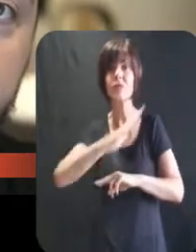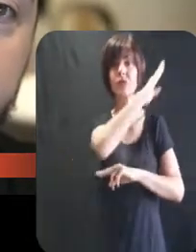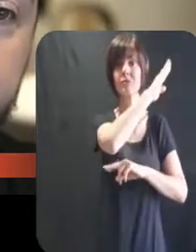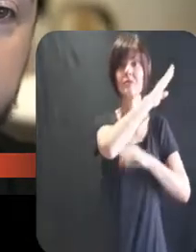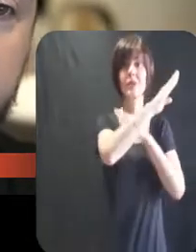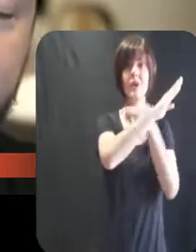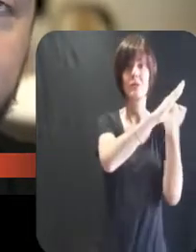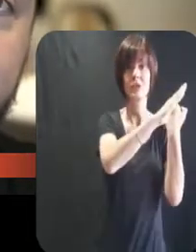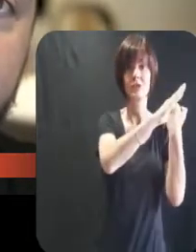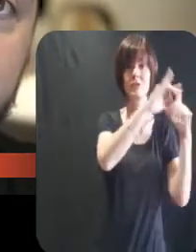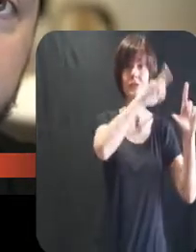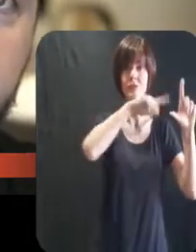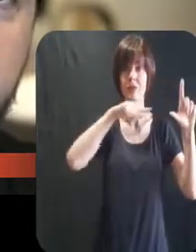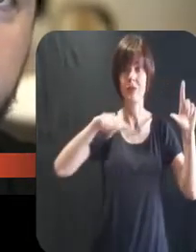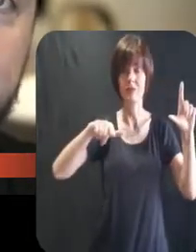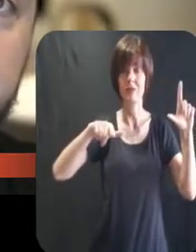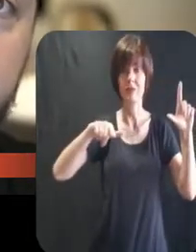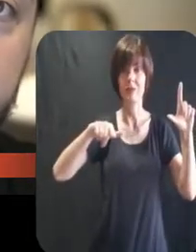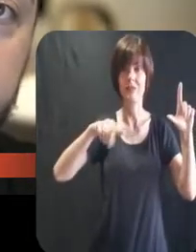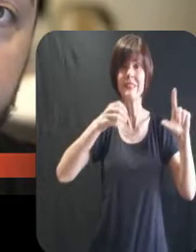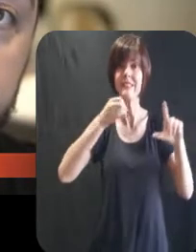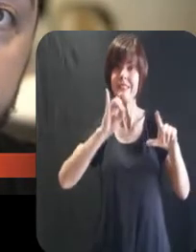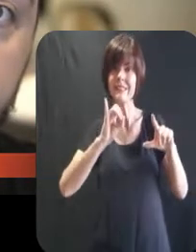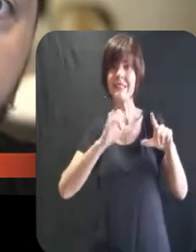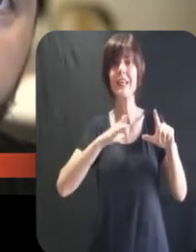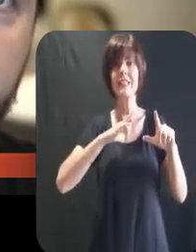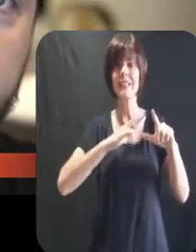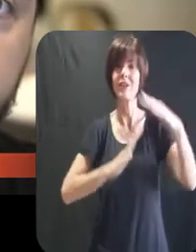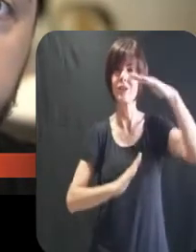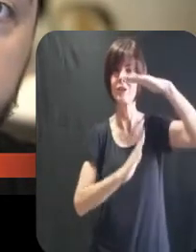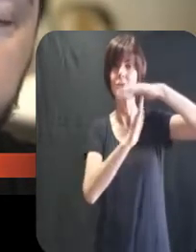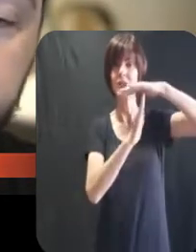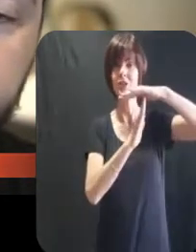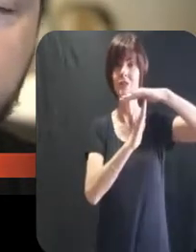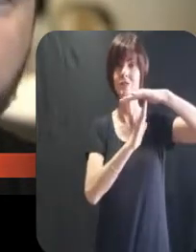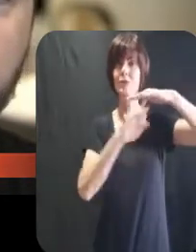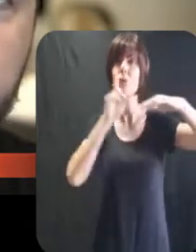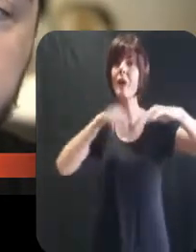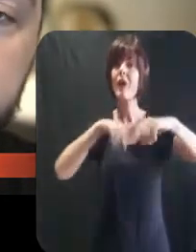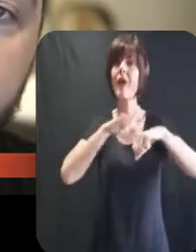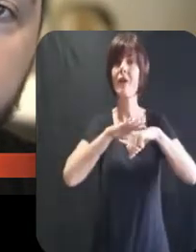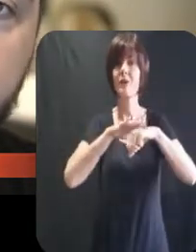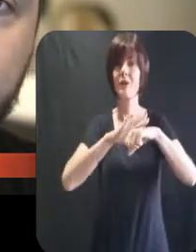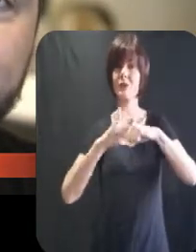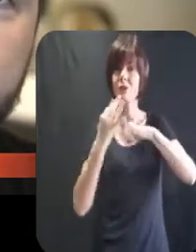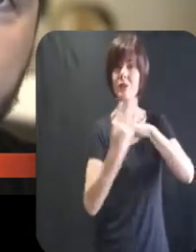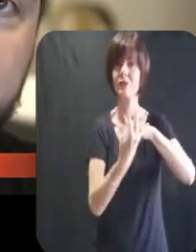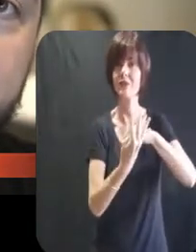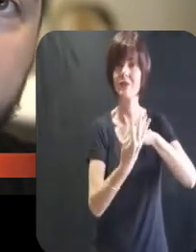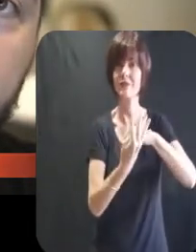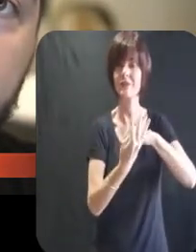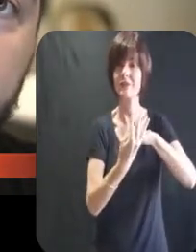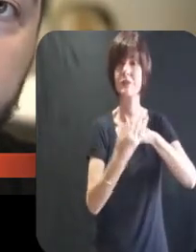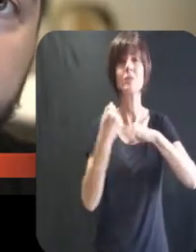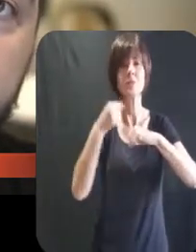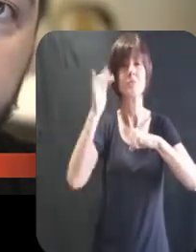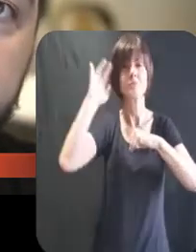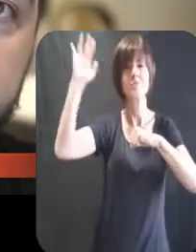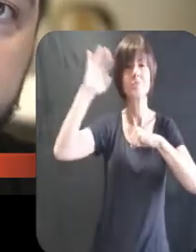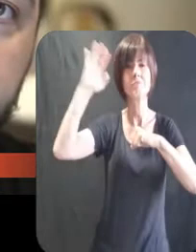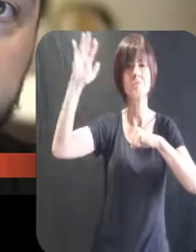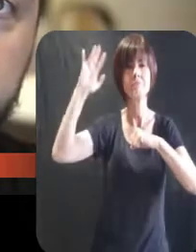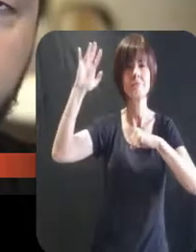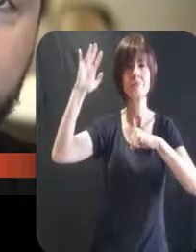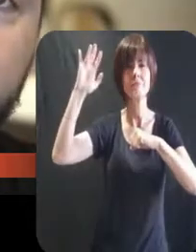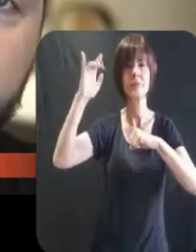depois, fez com que eles já tenham mais mortes do que a China e estão subindo. Quando a gente tem um teto mental do que é a